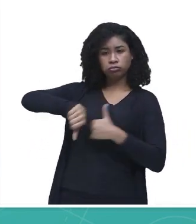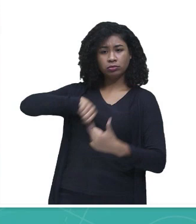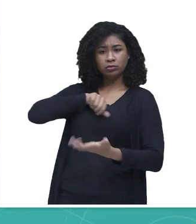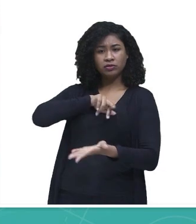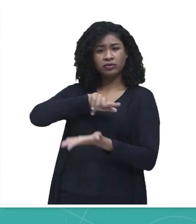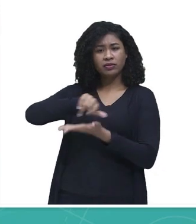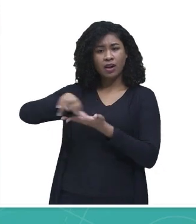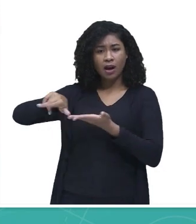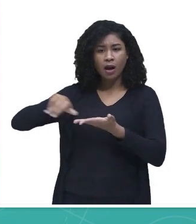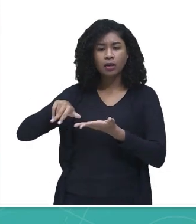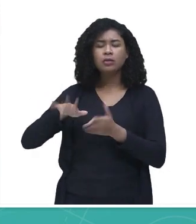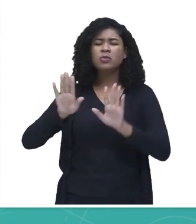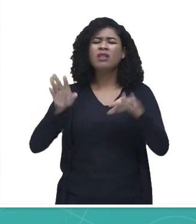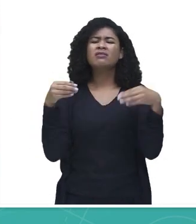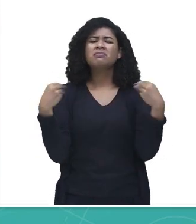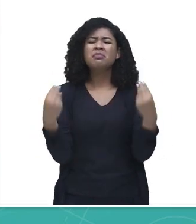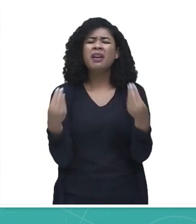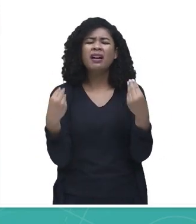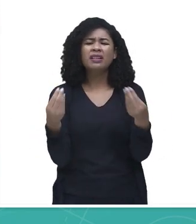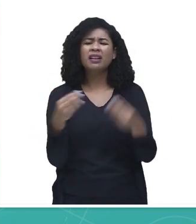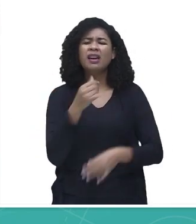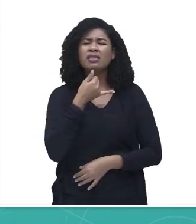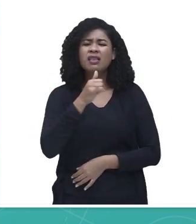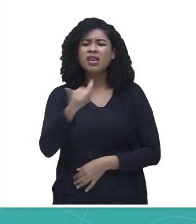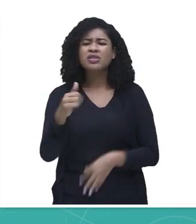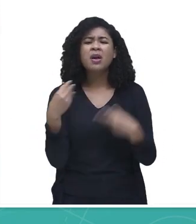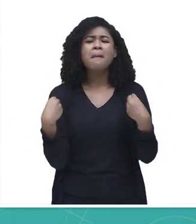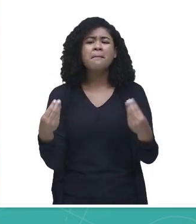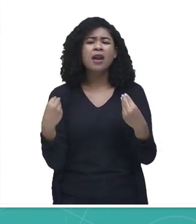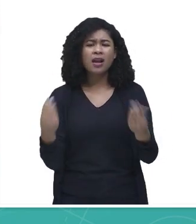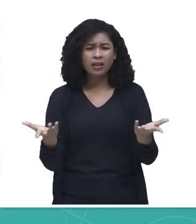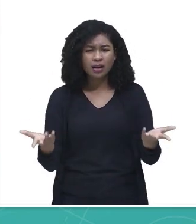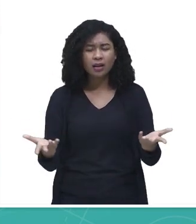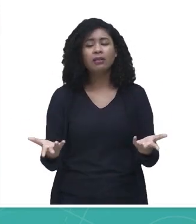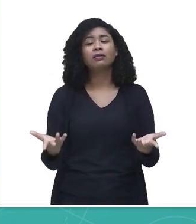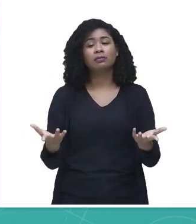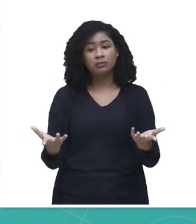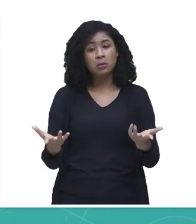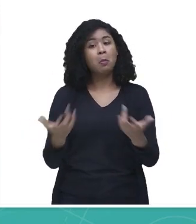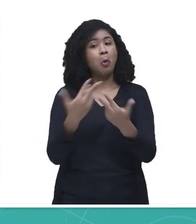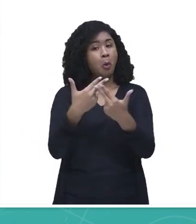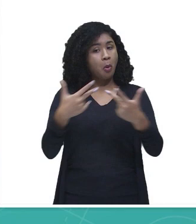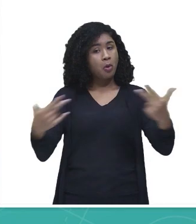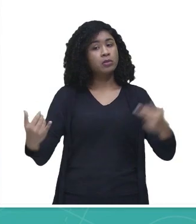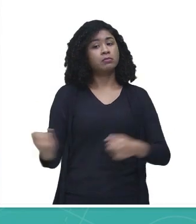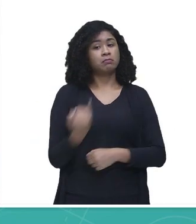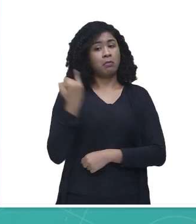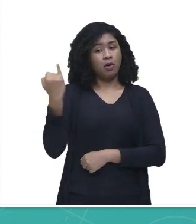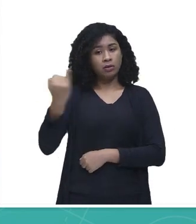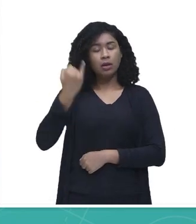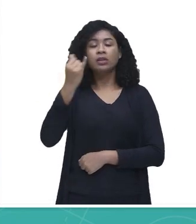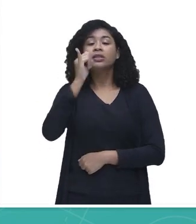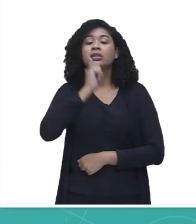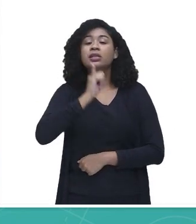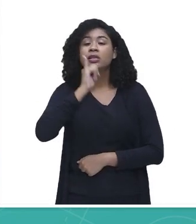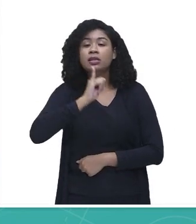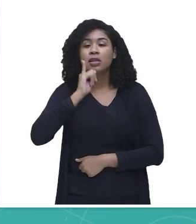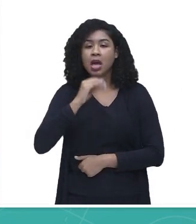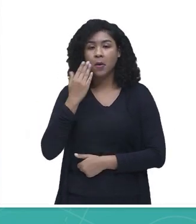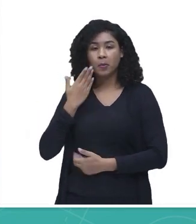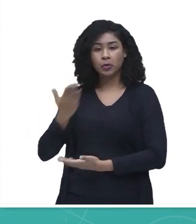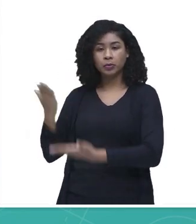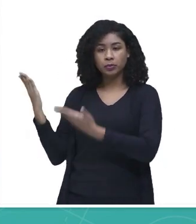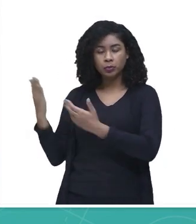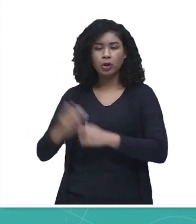precisa tanto de energia? Para um monte de coisa, né? Até citei para vocês. Mas a gente tem alguns exemplos aí, olha só. Movimento